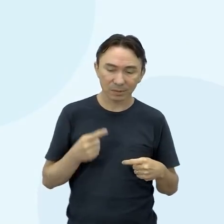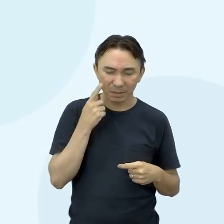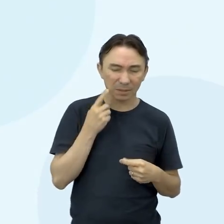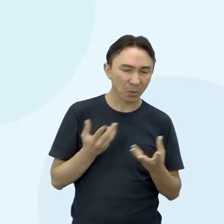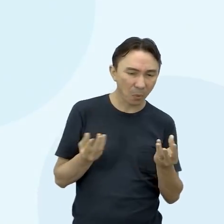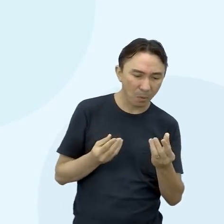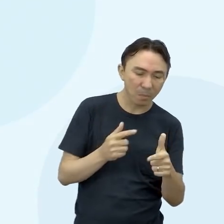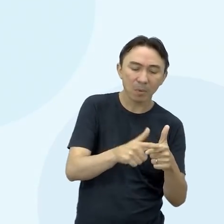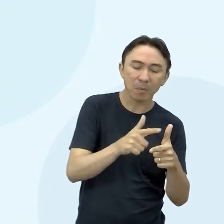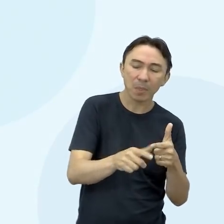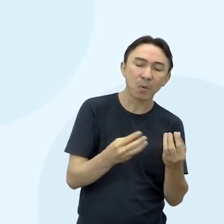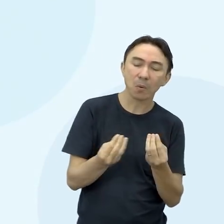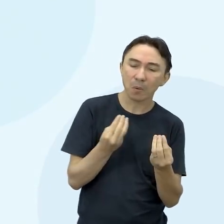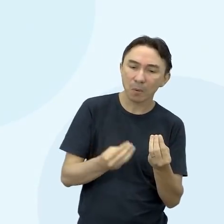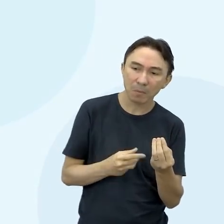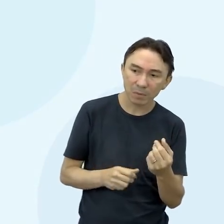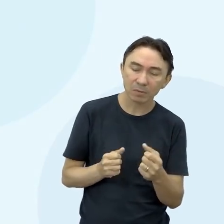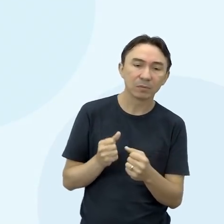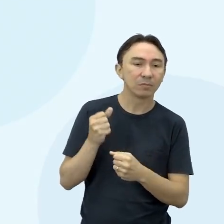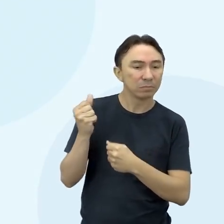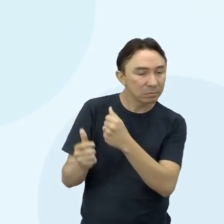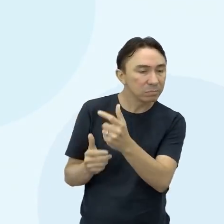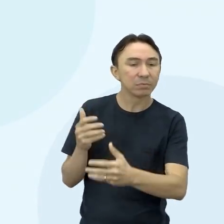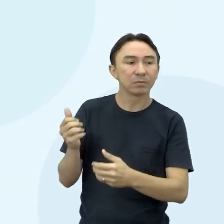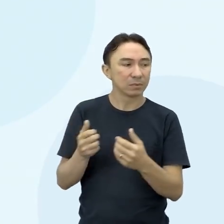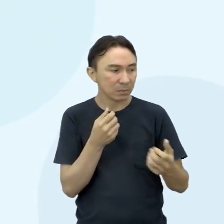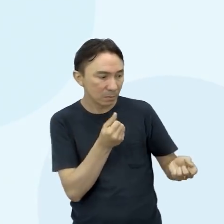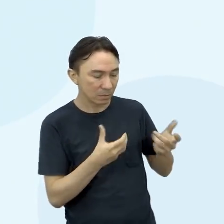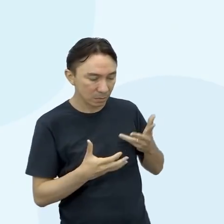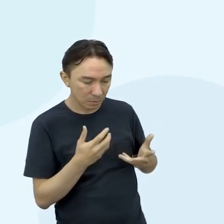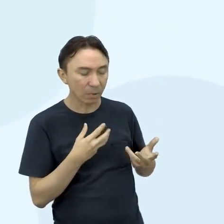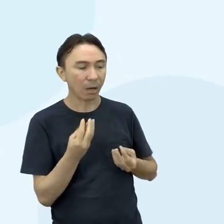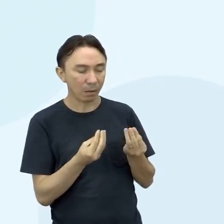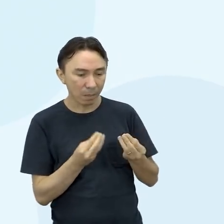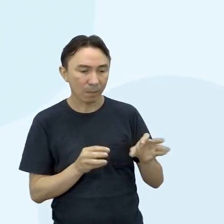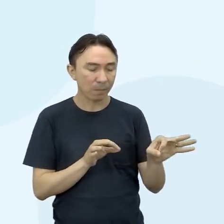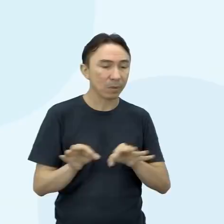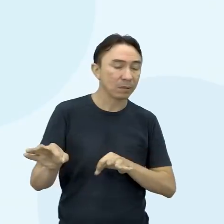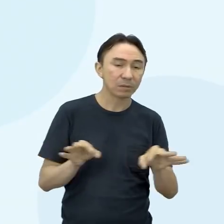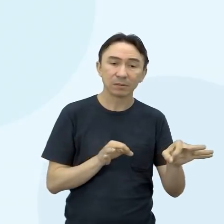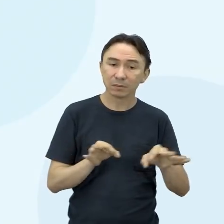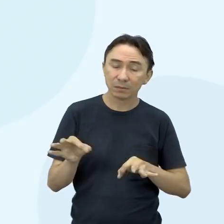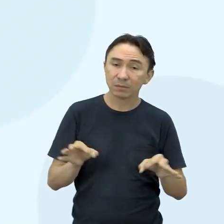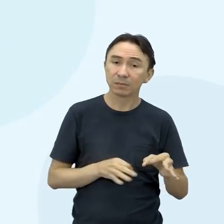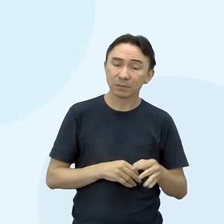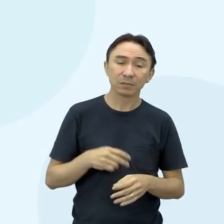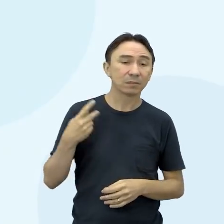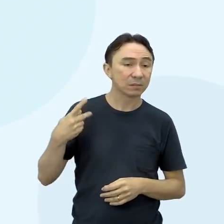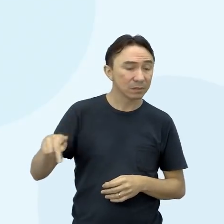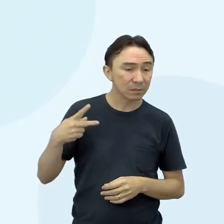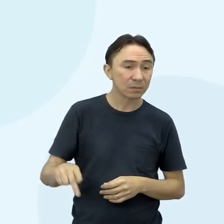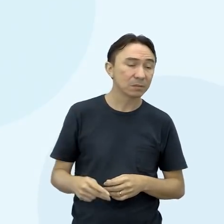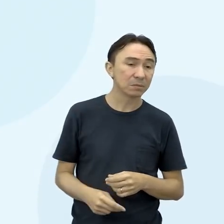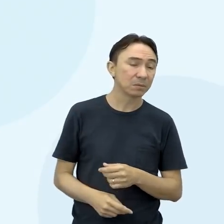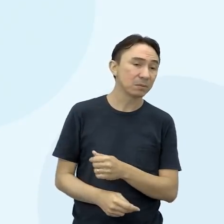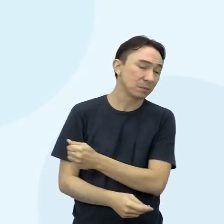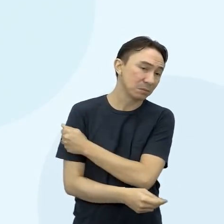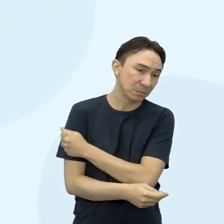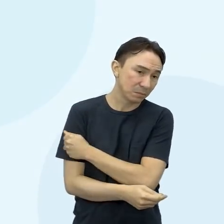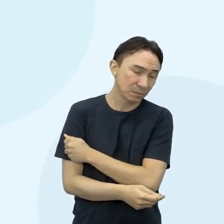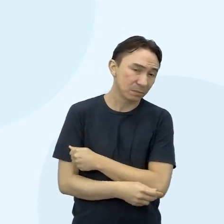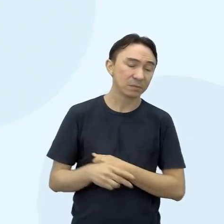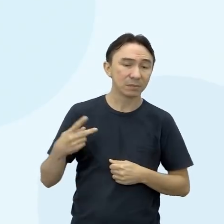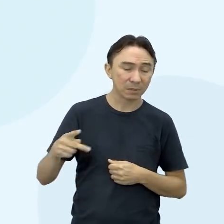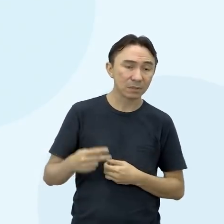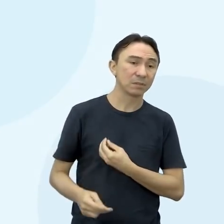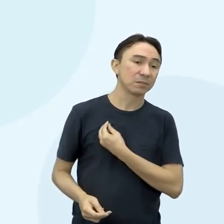e receber os problemas que são, assim, amostras do que os estudantes vão encontrar no seu